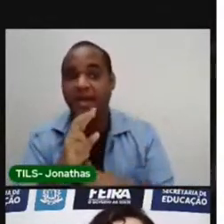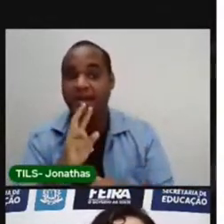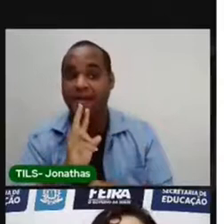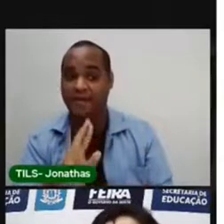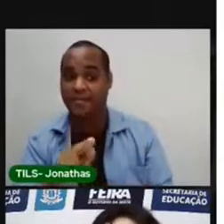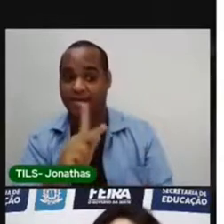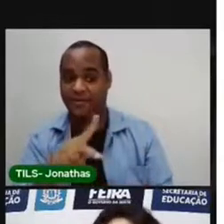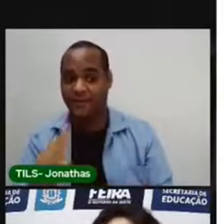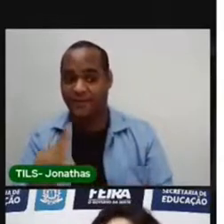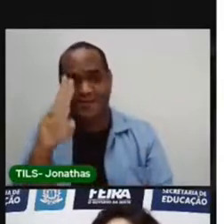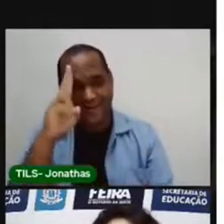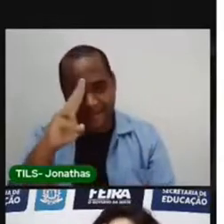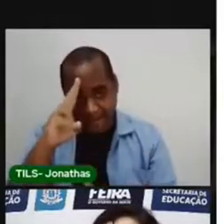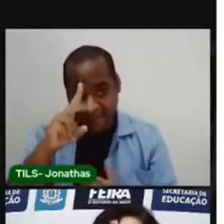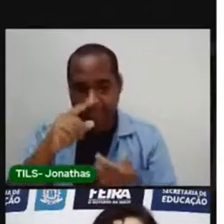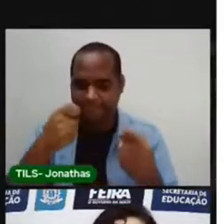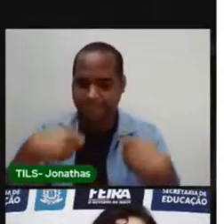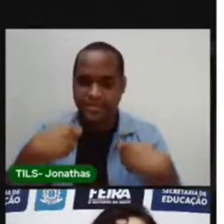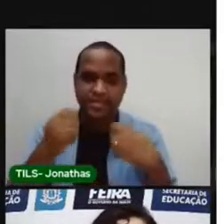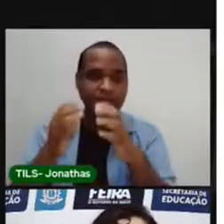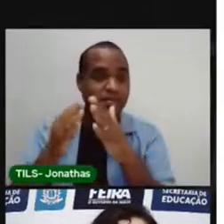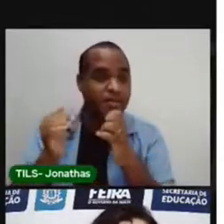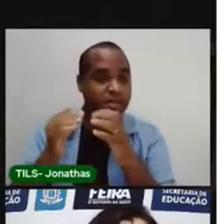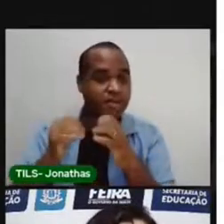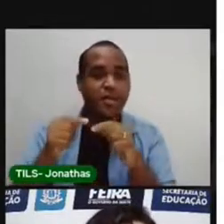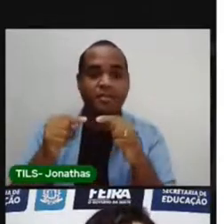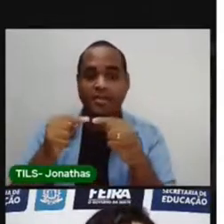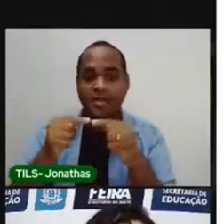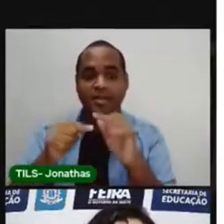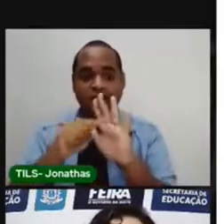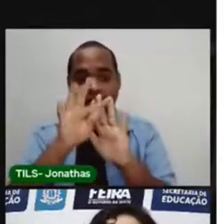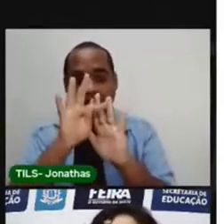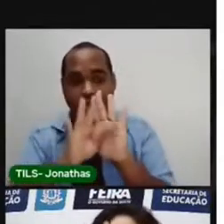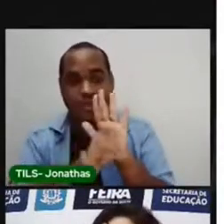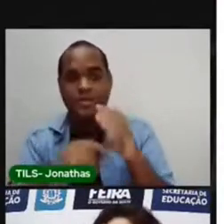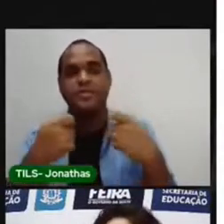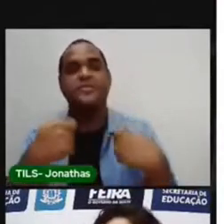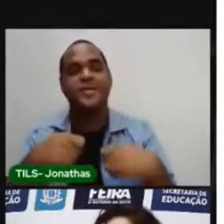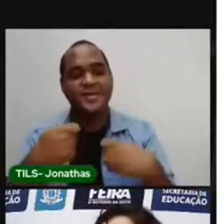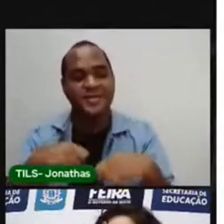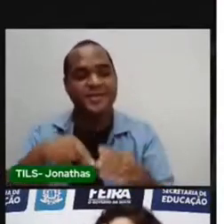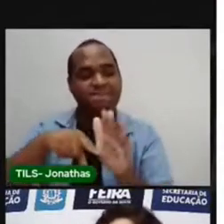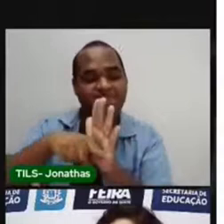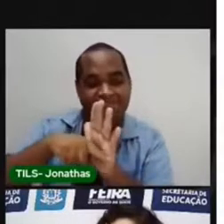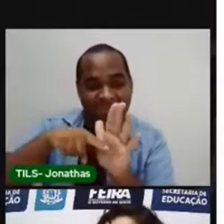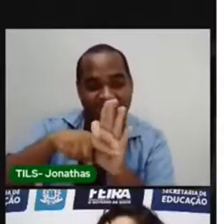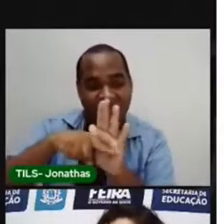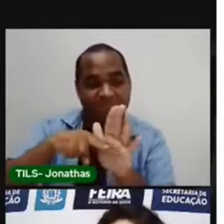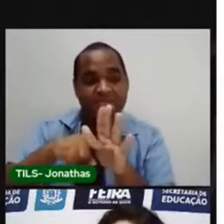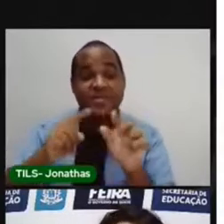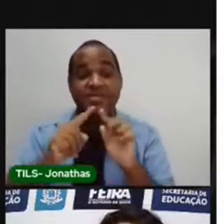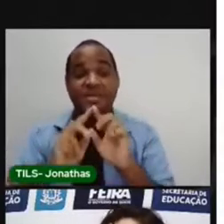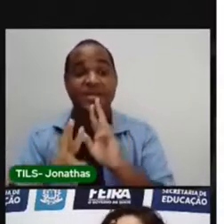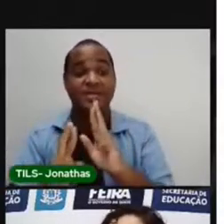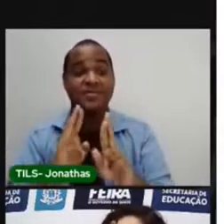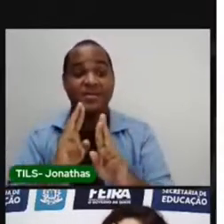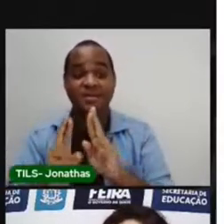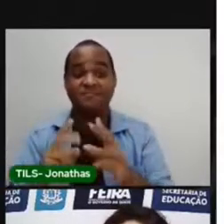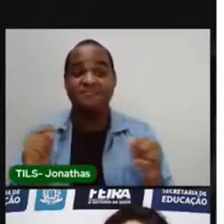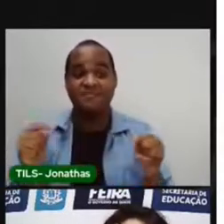sua pró pedir uma tarefa que tem para procurar no texto, você vai procurar as respostas